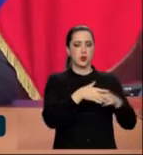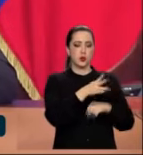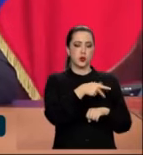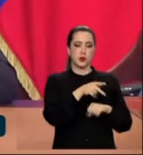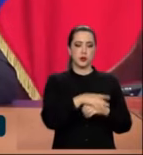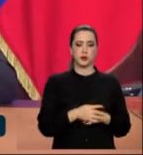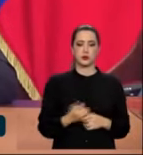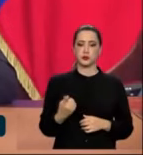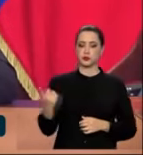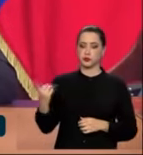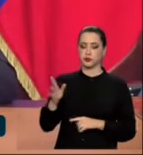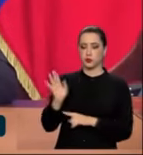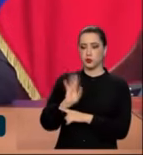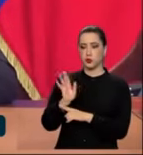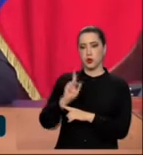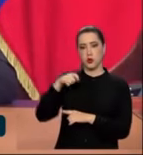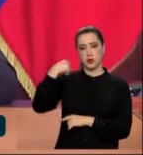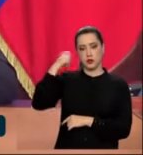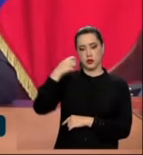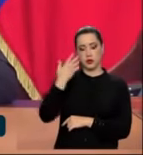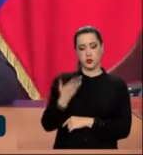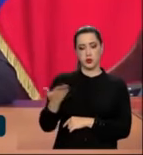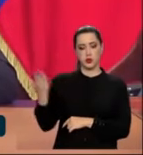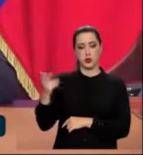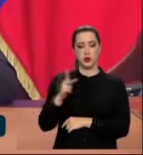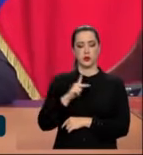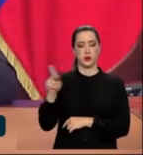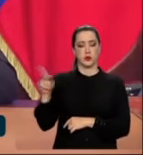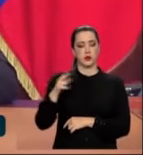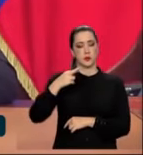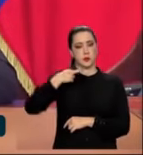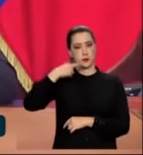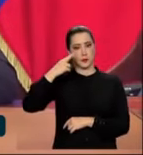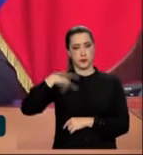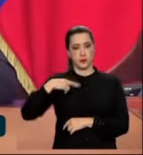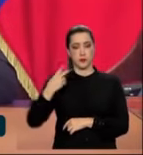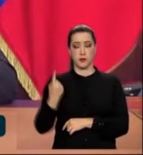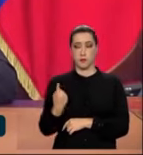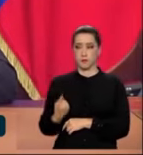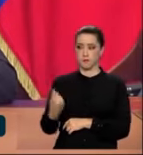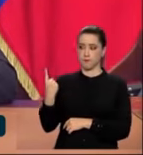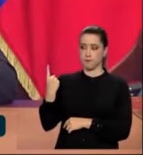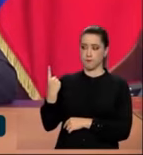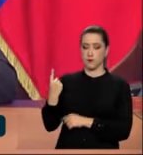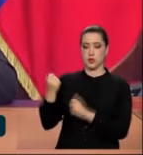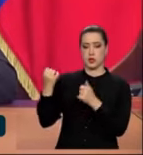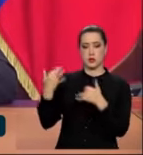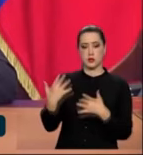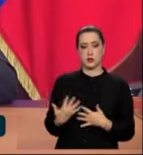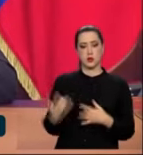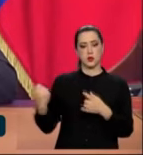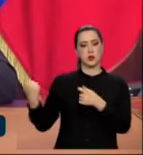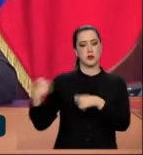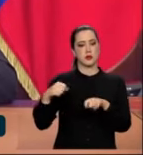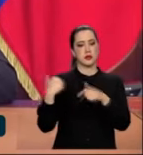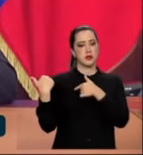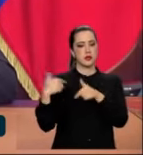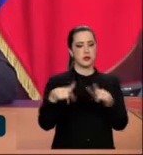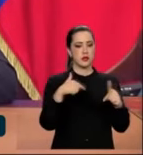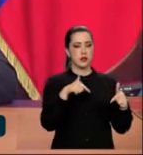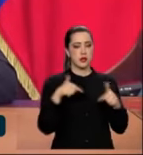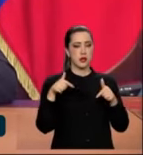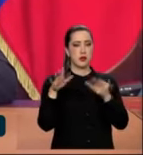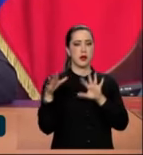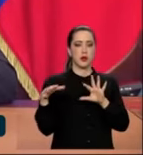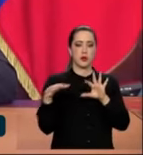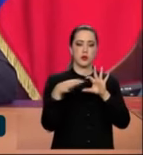Por meio de um vídeo gravado para o evento, o presidente da Rússia, Vladimir Putin, afirmou que o BRICS assumiu uma posição